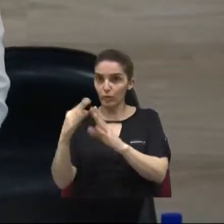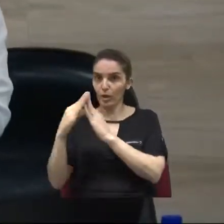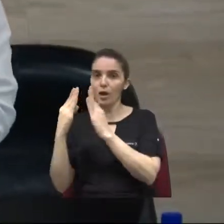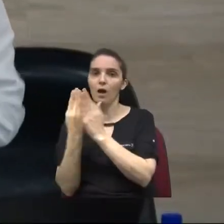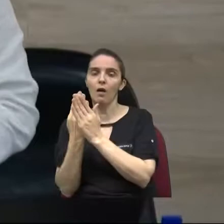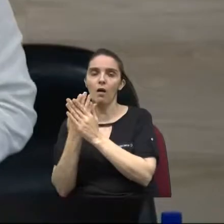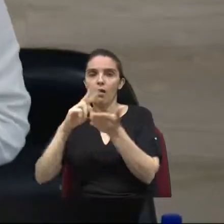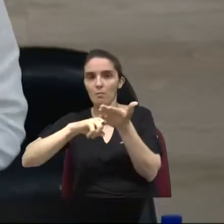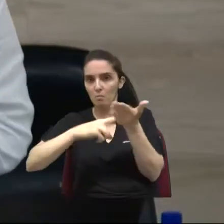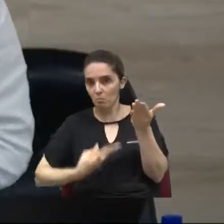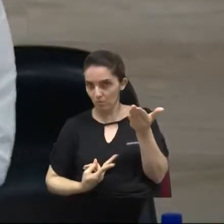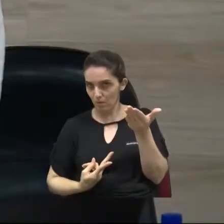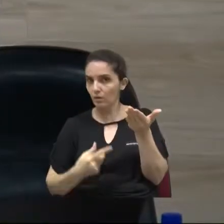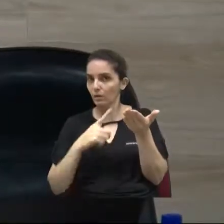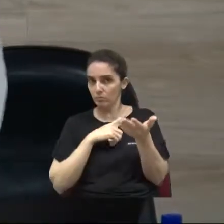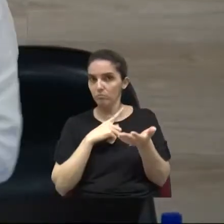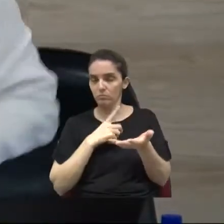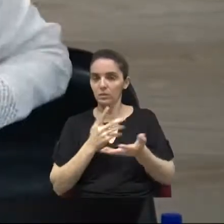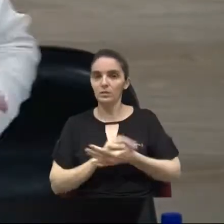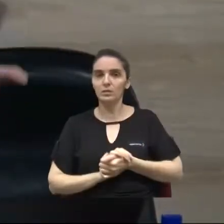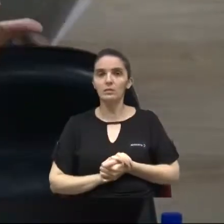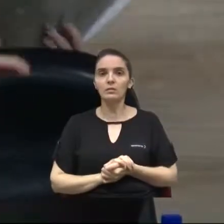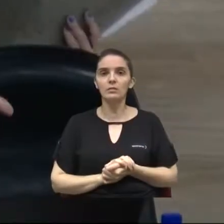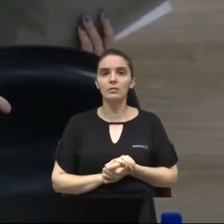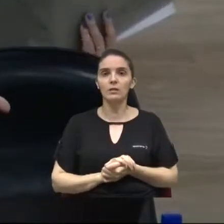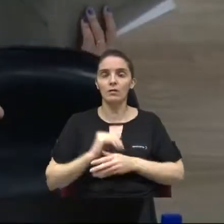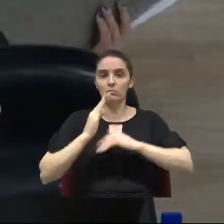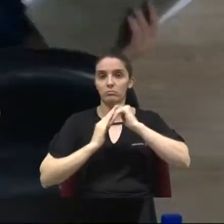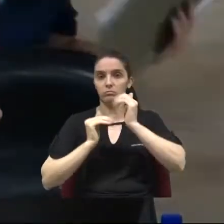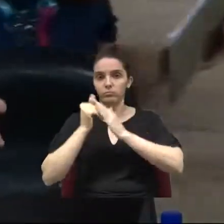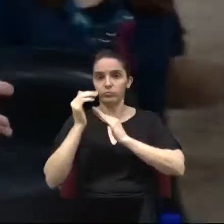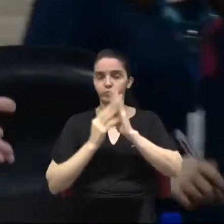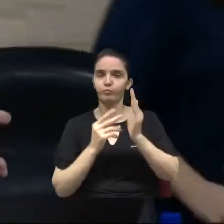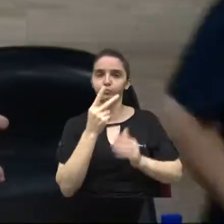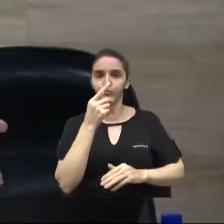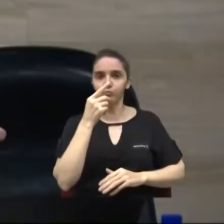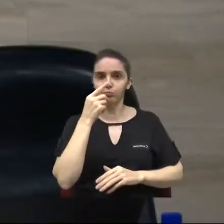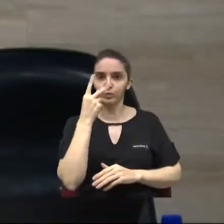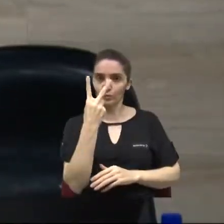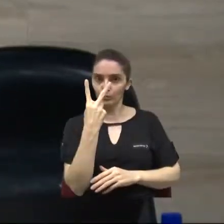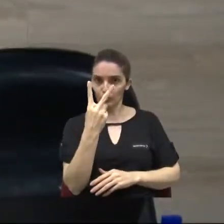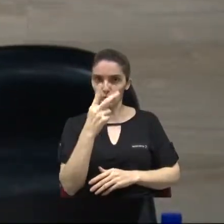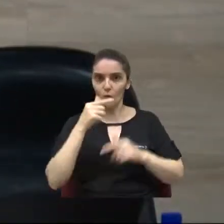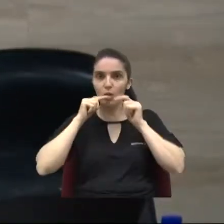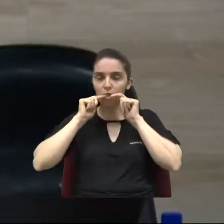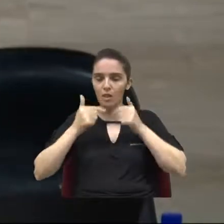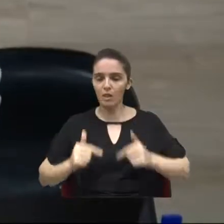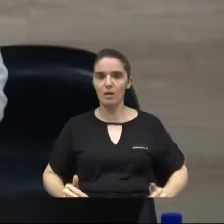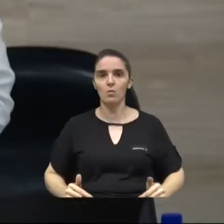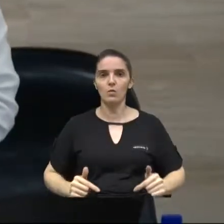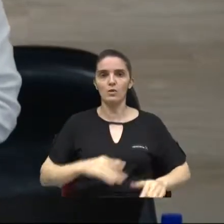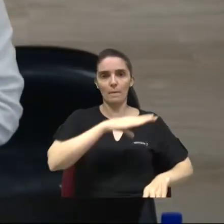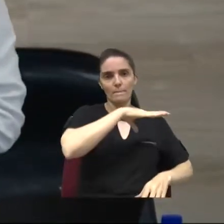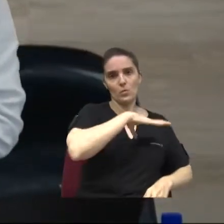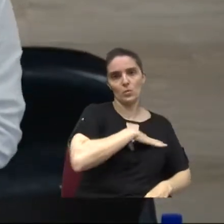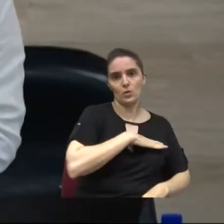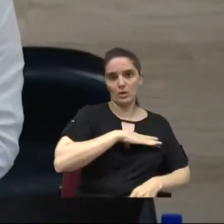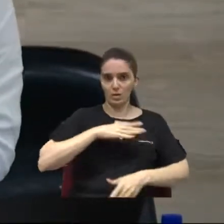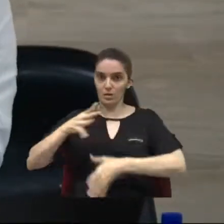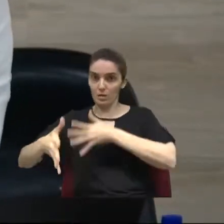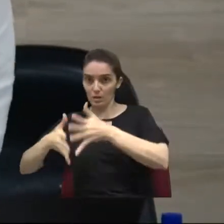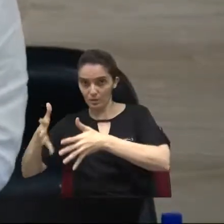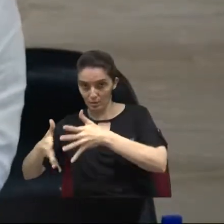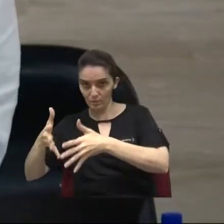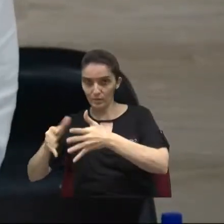que vão ficar proficientes em 2 línguas, né, o português e o Libras.